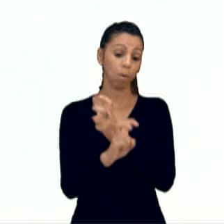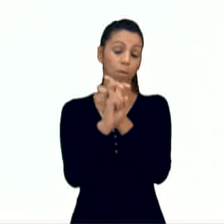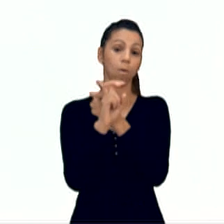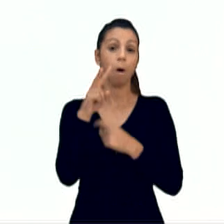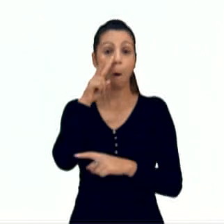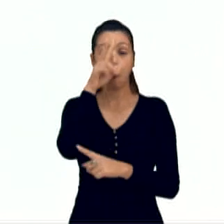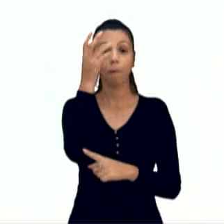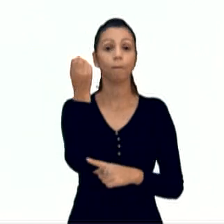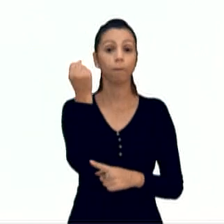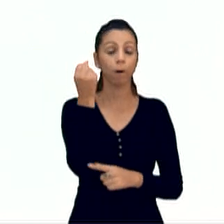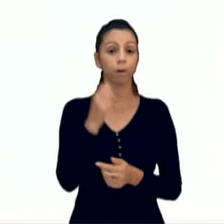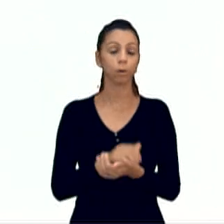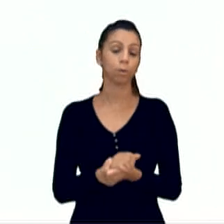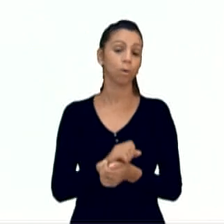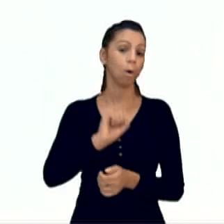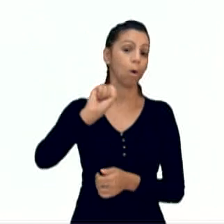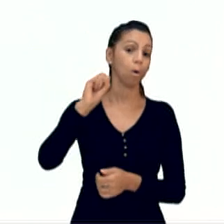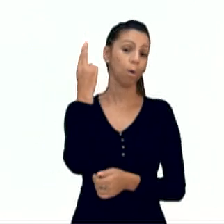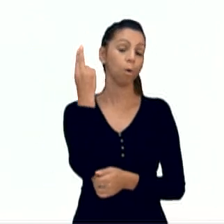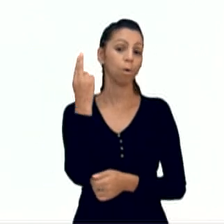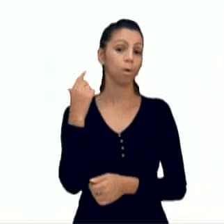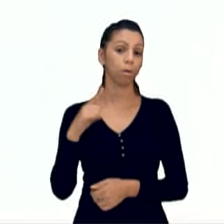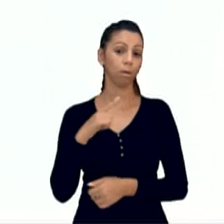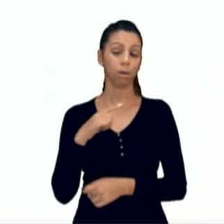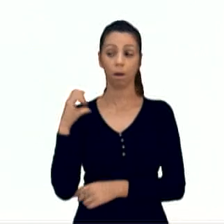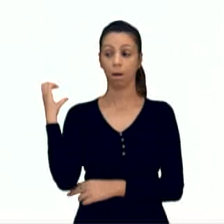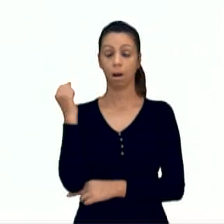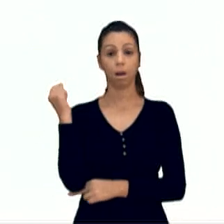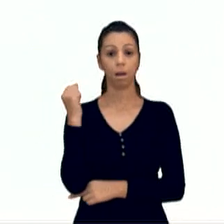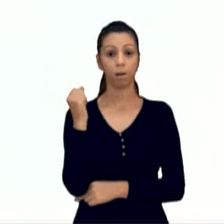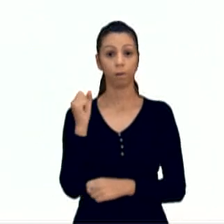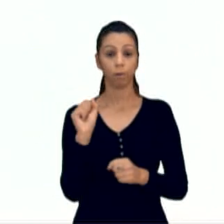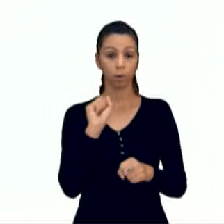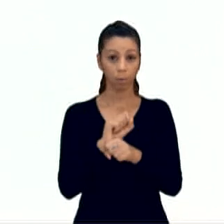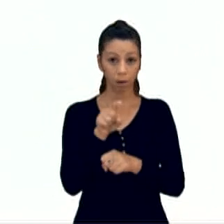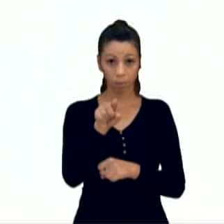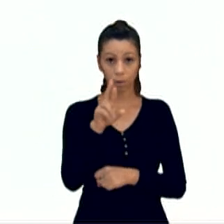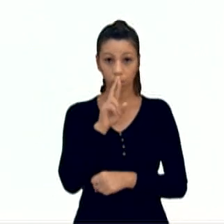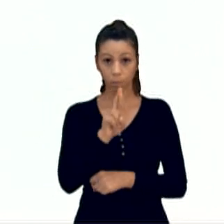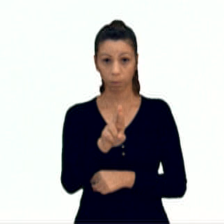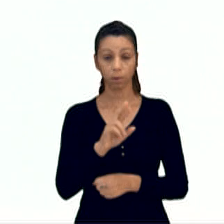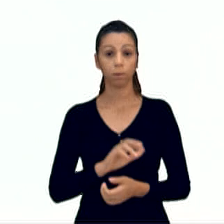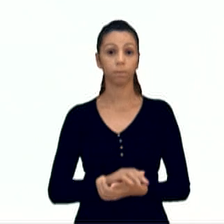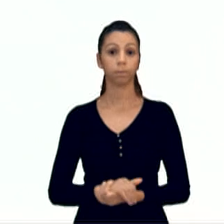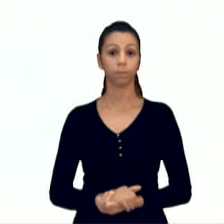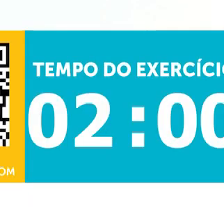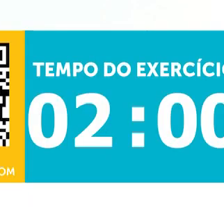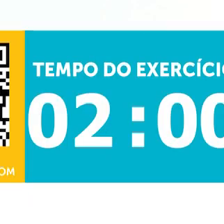fortes ou tem leite? Vou aguardar vocês responderem.